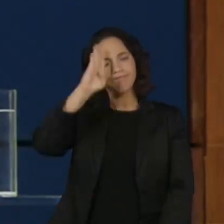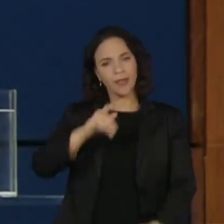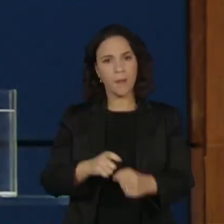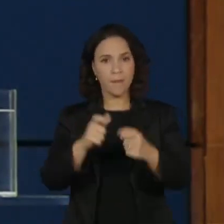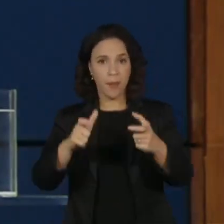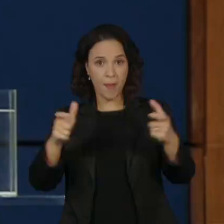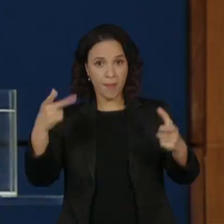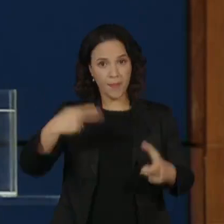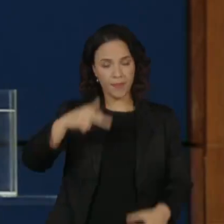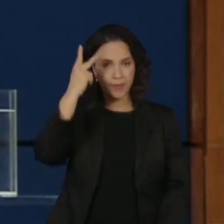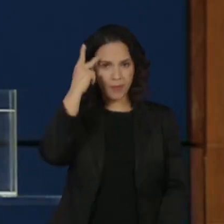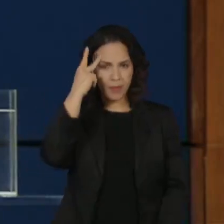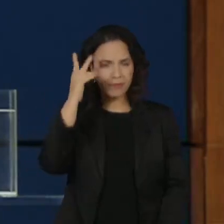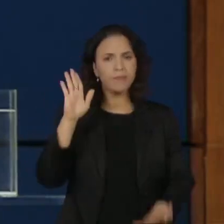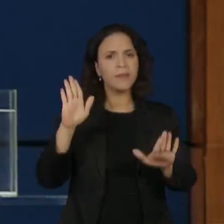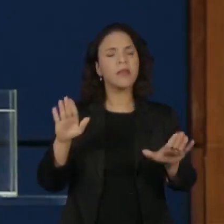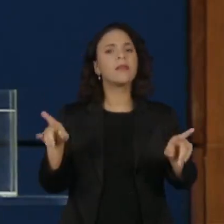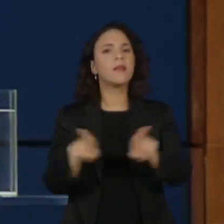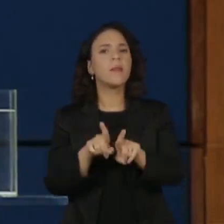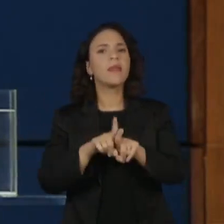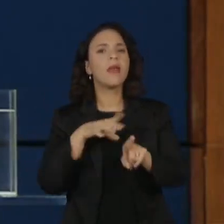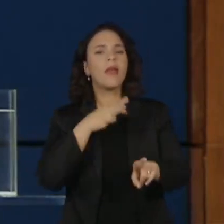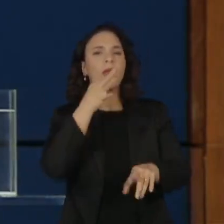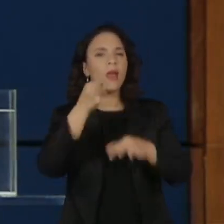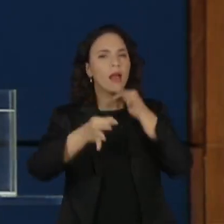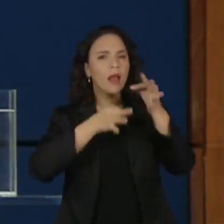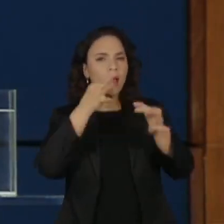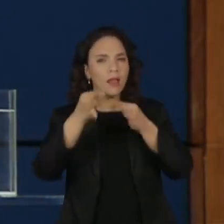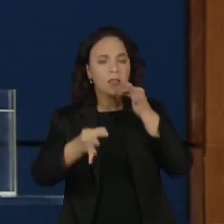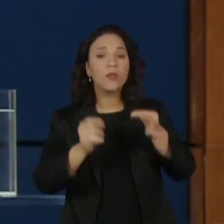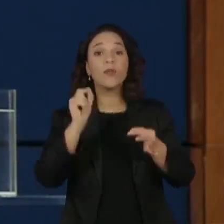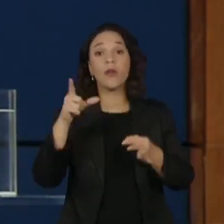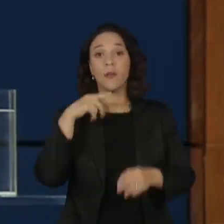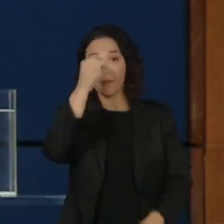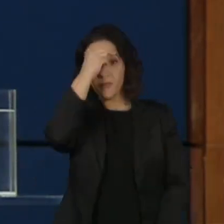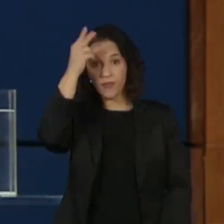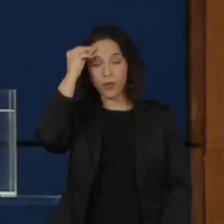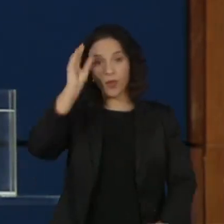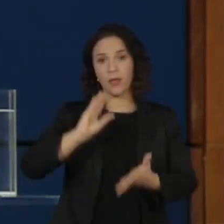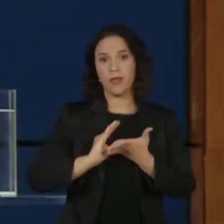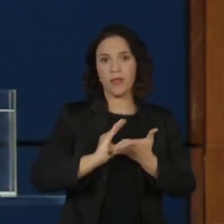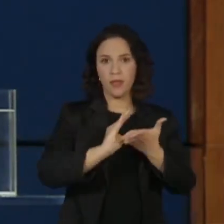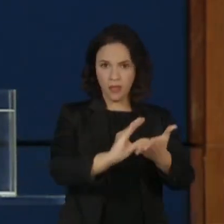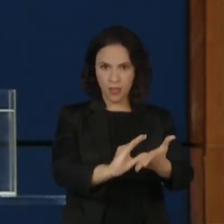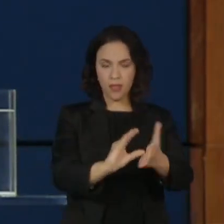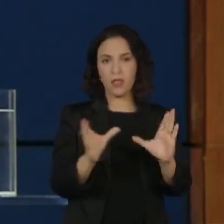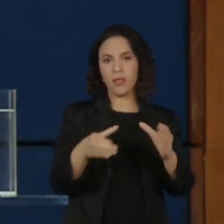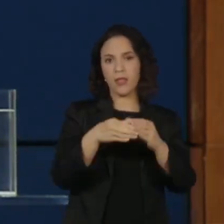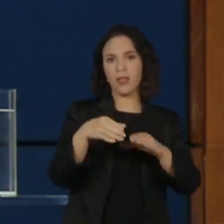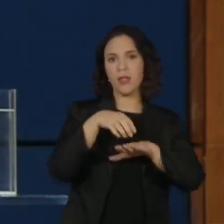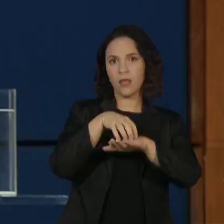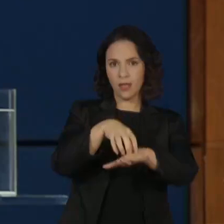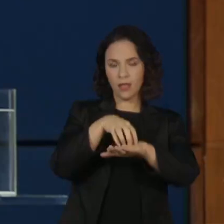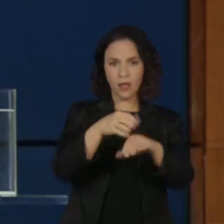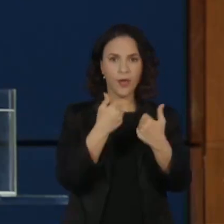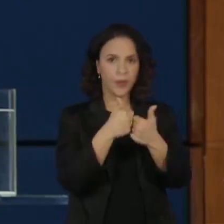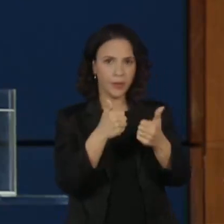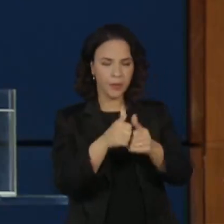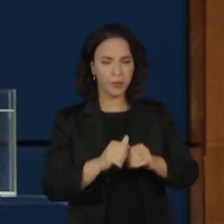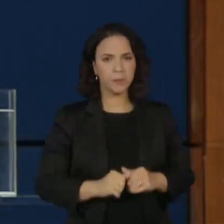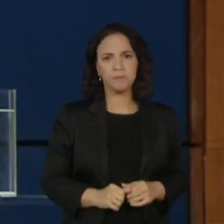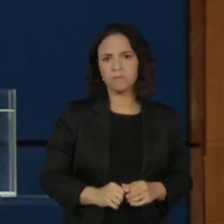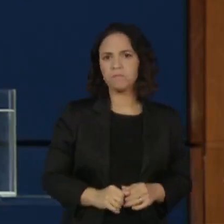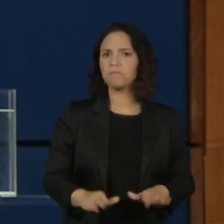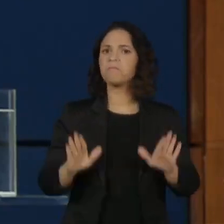Paulo ao mesmo tempo Há muitas críticas contra o repasse que a prefeitura faz à companhias de ônibus e